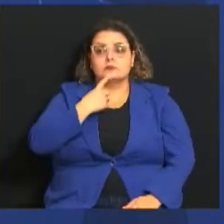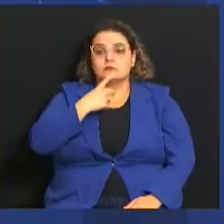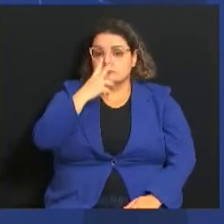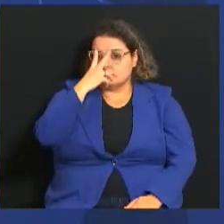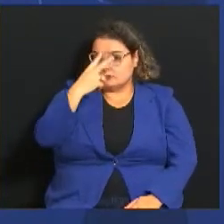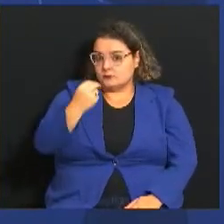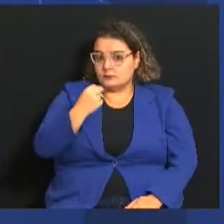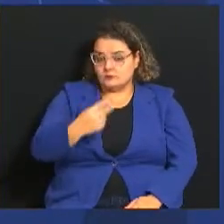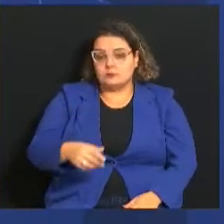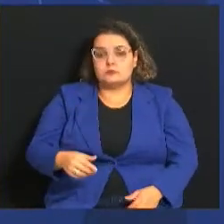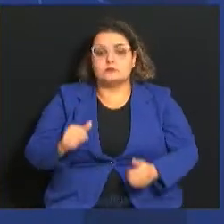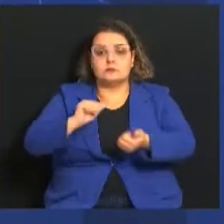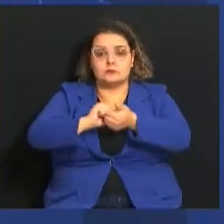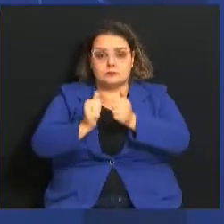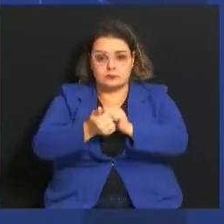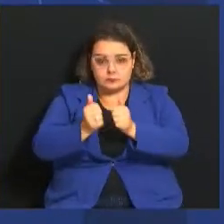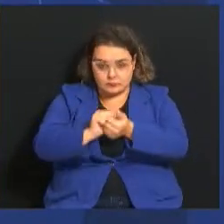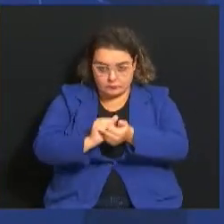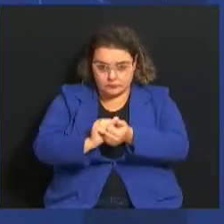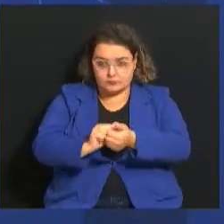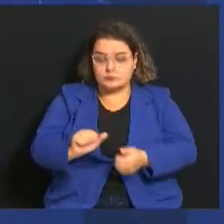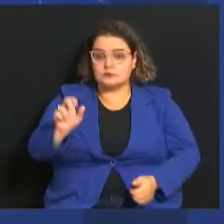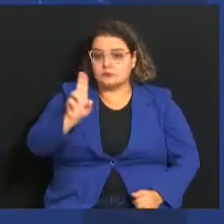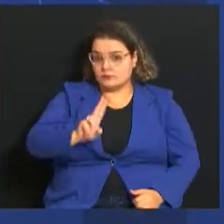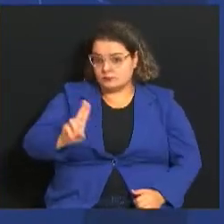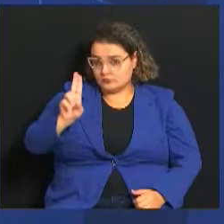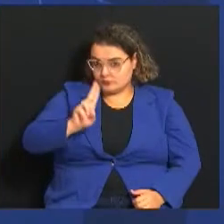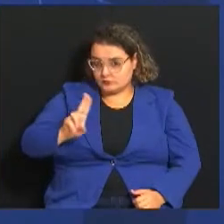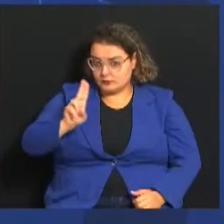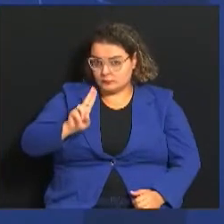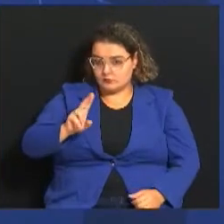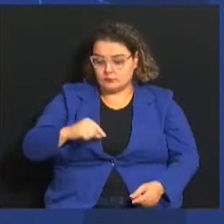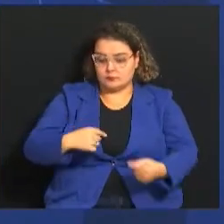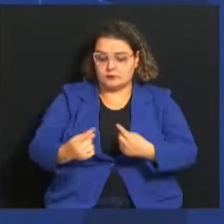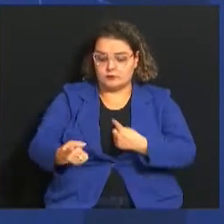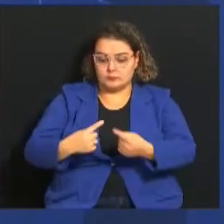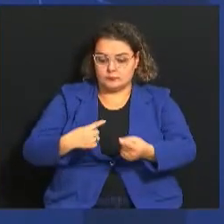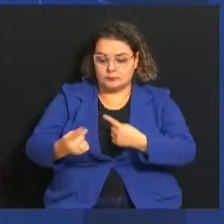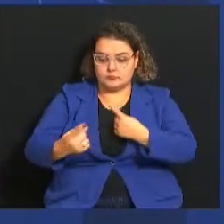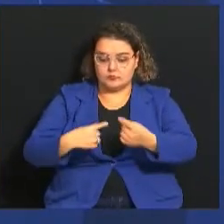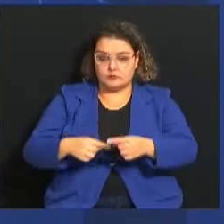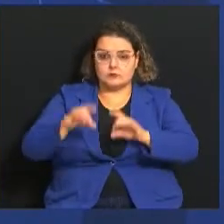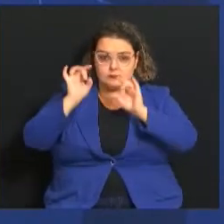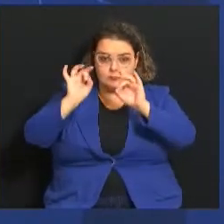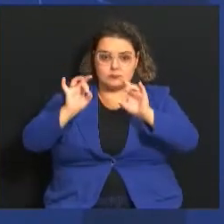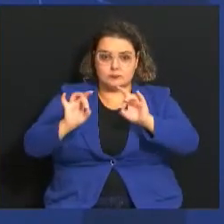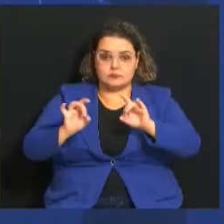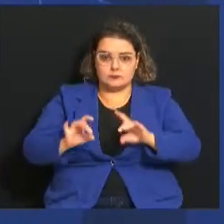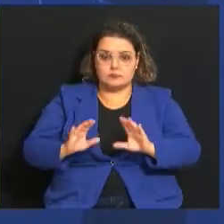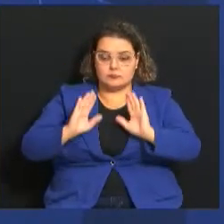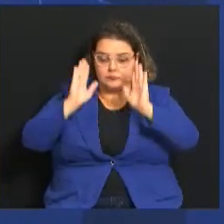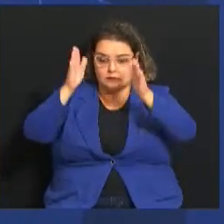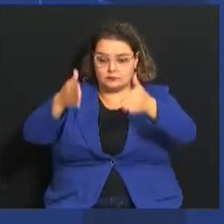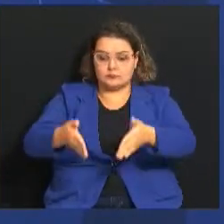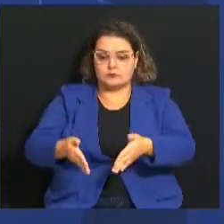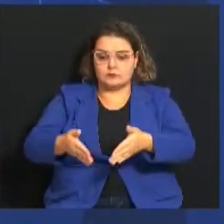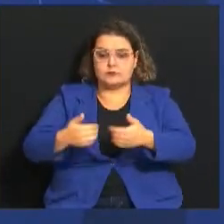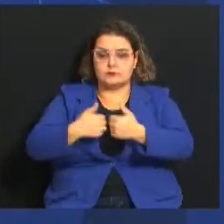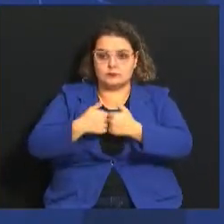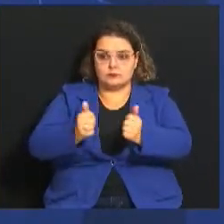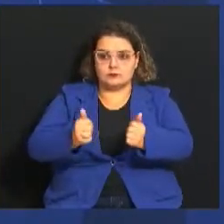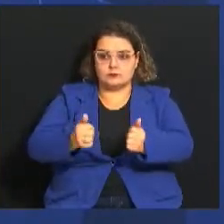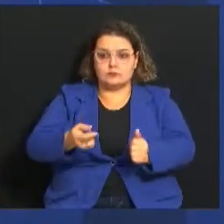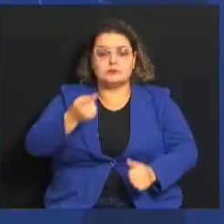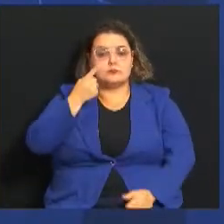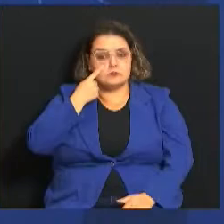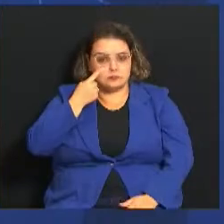escolares adaptadas utilizem as faixas e os corredores exclusivos destinados à circulação de ônibus.